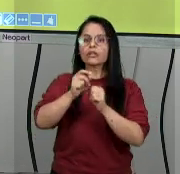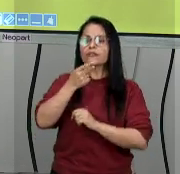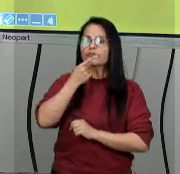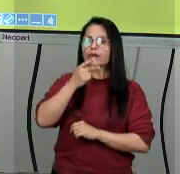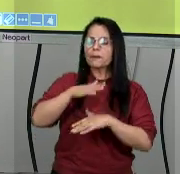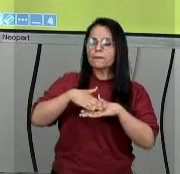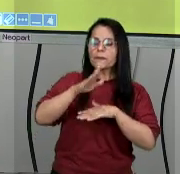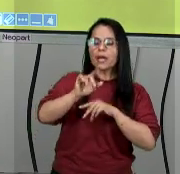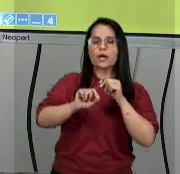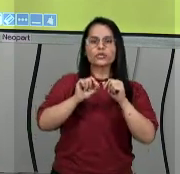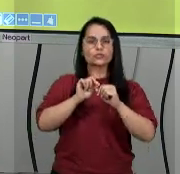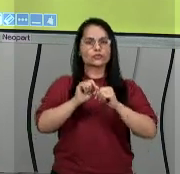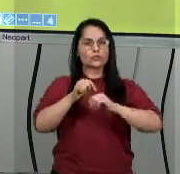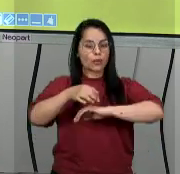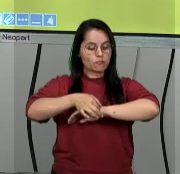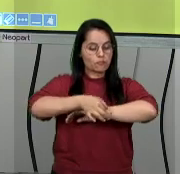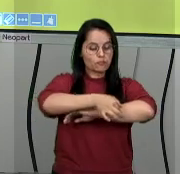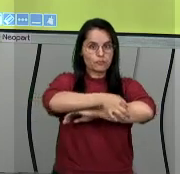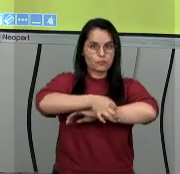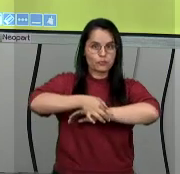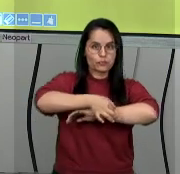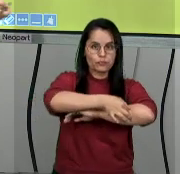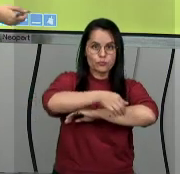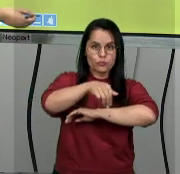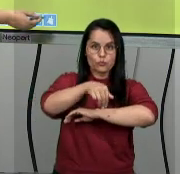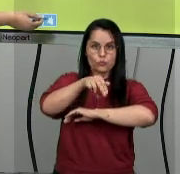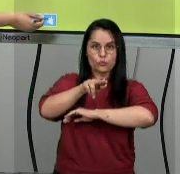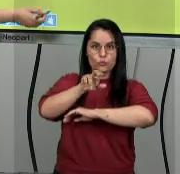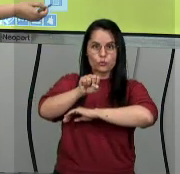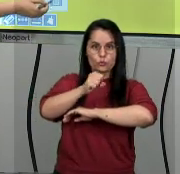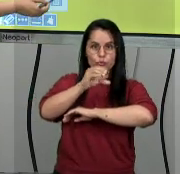mais do sistema muscular.